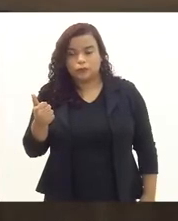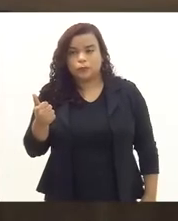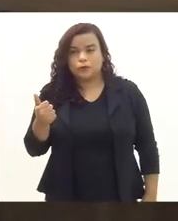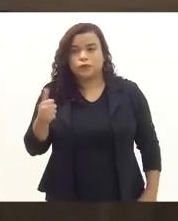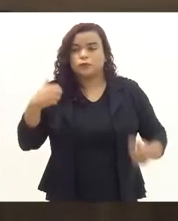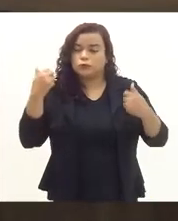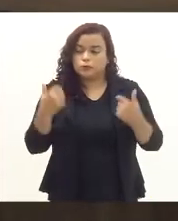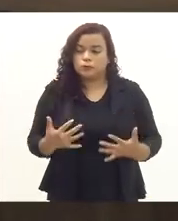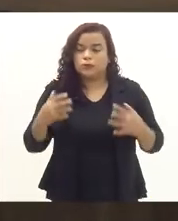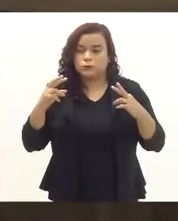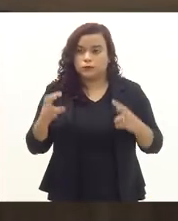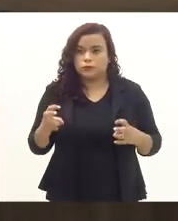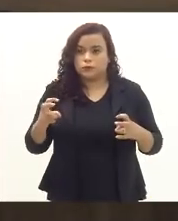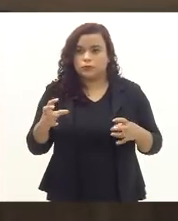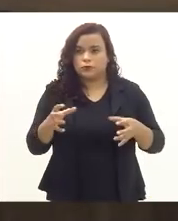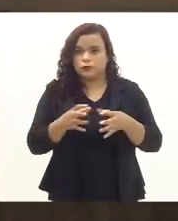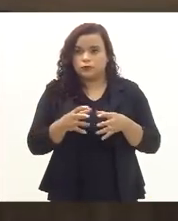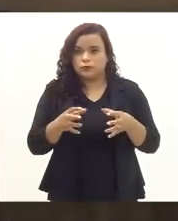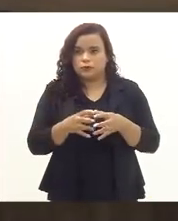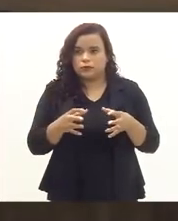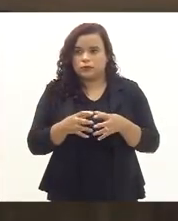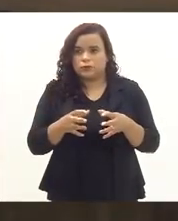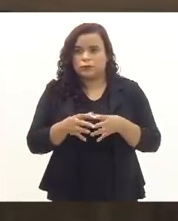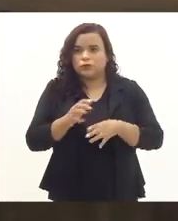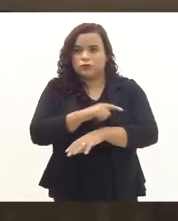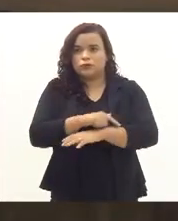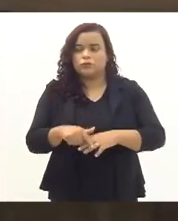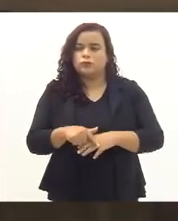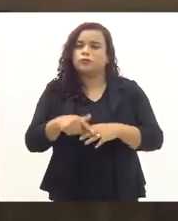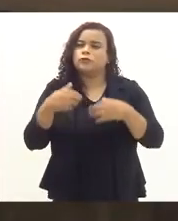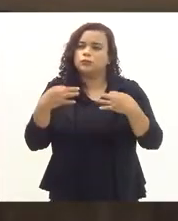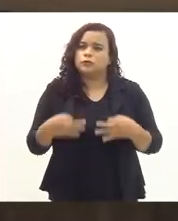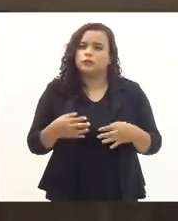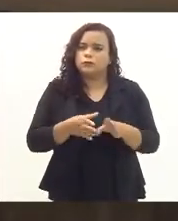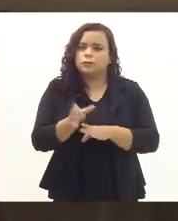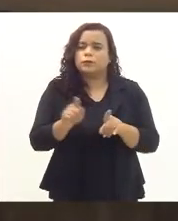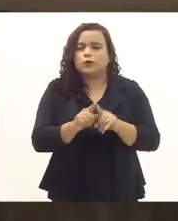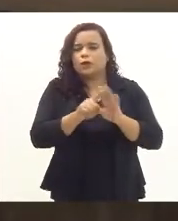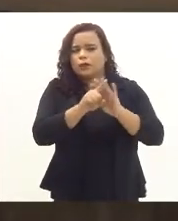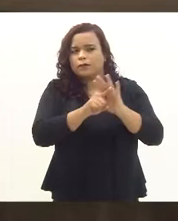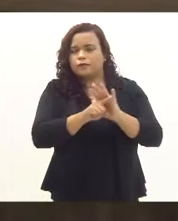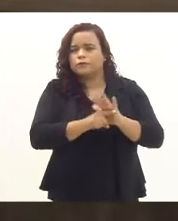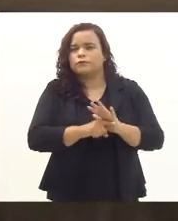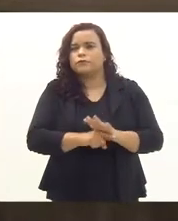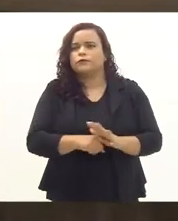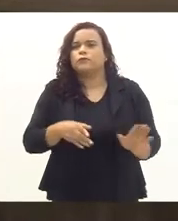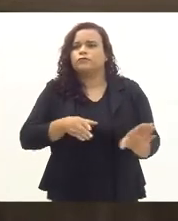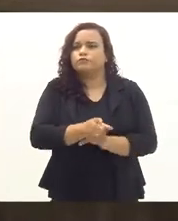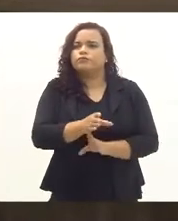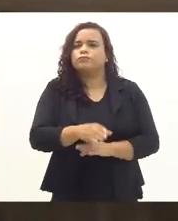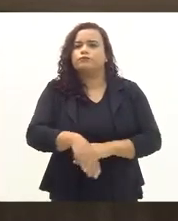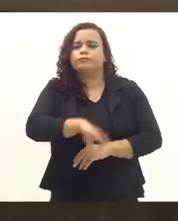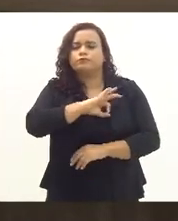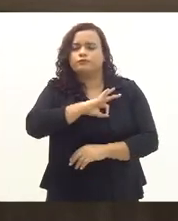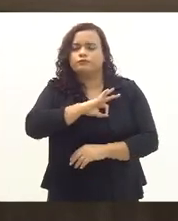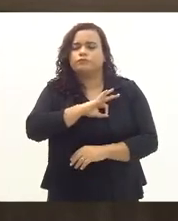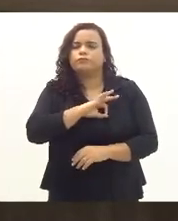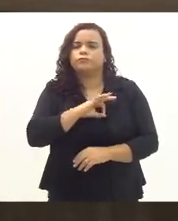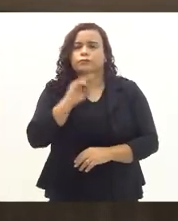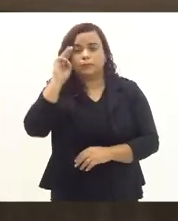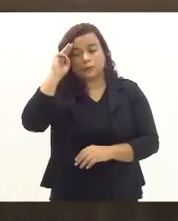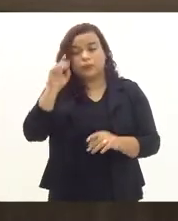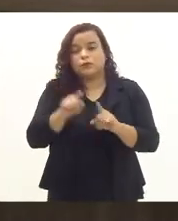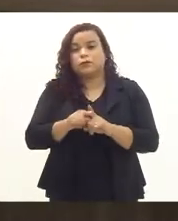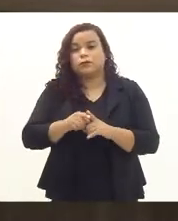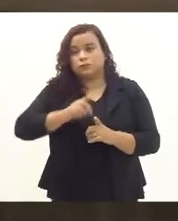que dispõe sobre o conselho de disciplina e comissão de revisão disciplinar da polícia militar e do Corpo de Bombeiros do